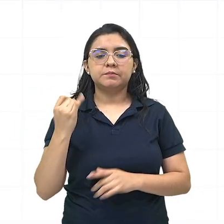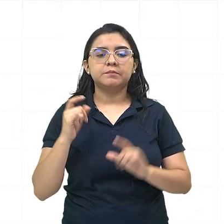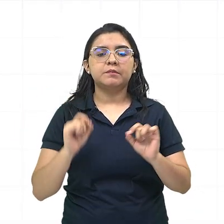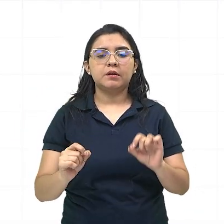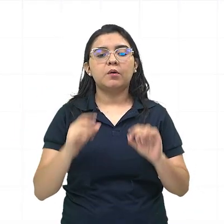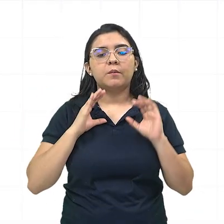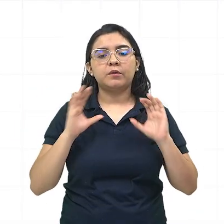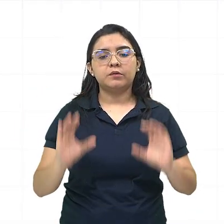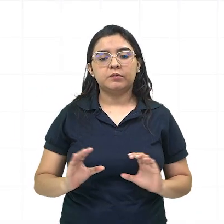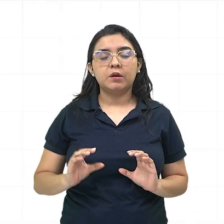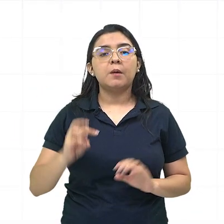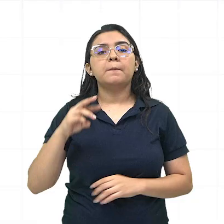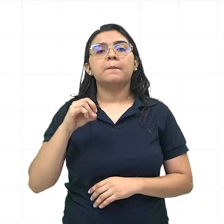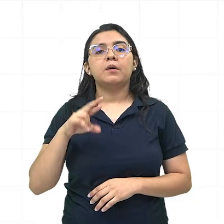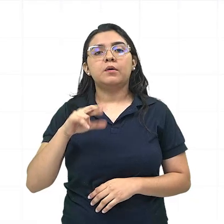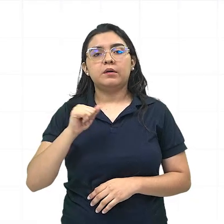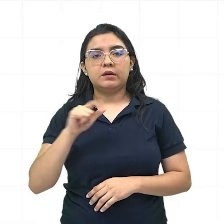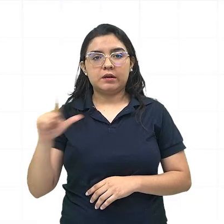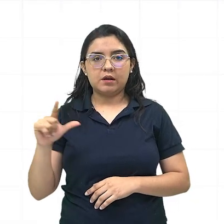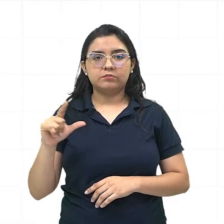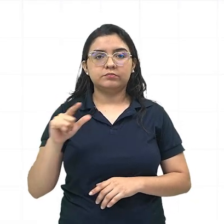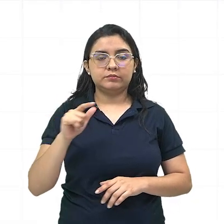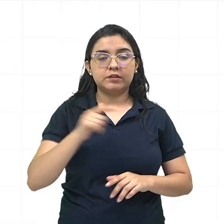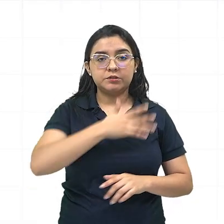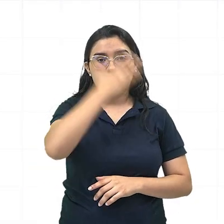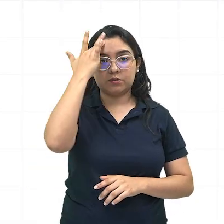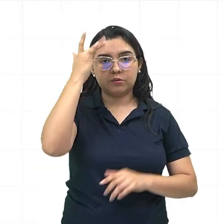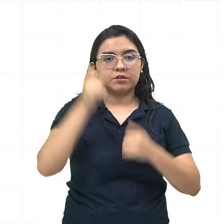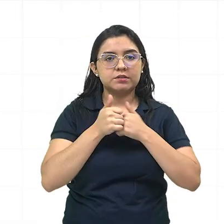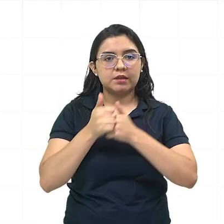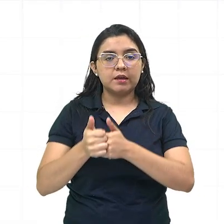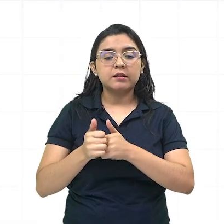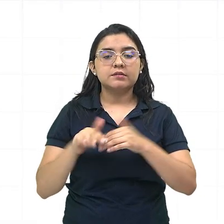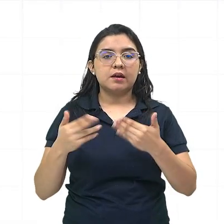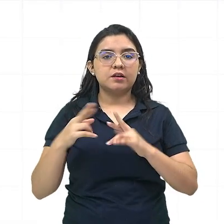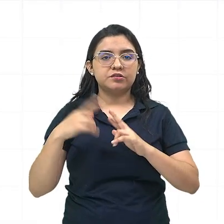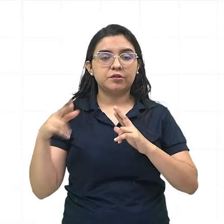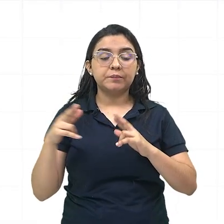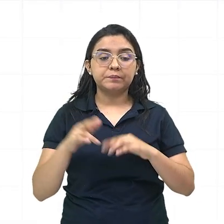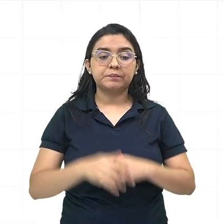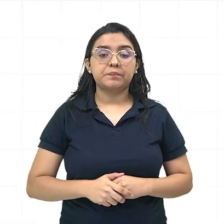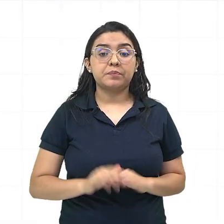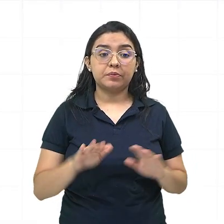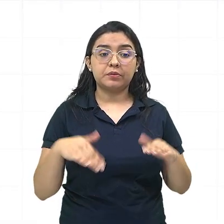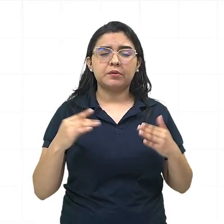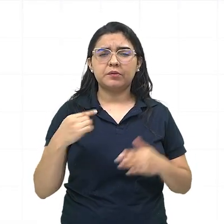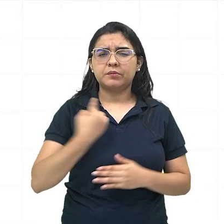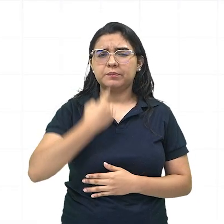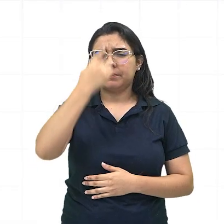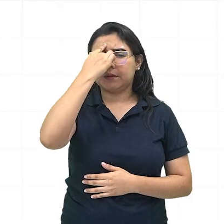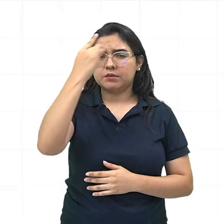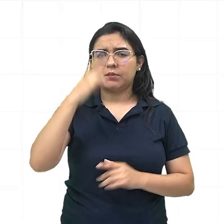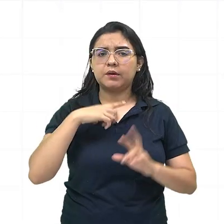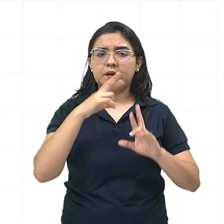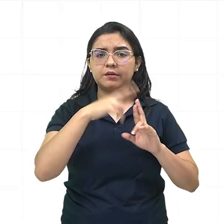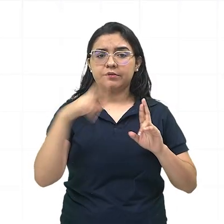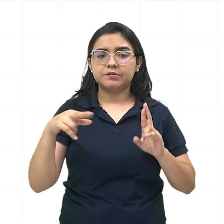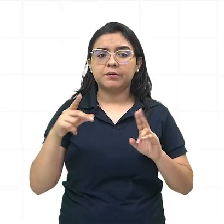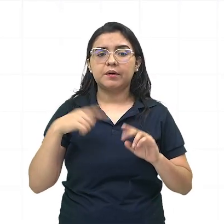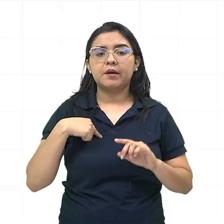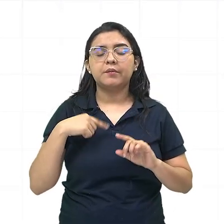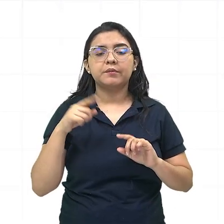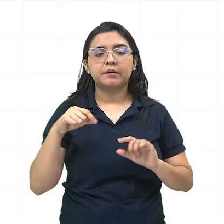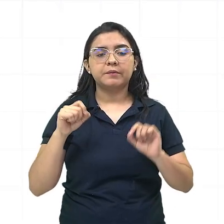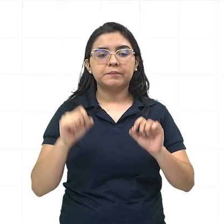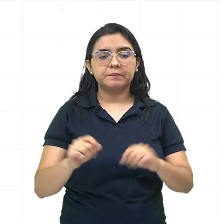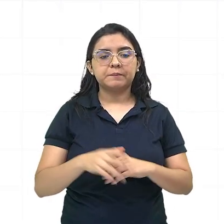para um comportamento moral dos seus seguidores. E aqui nós podemos pensar que a religião é um guia